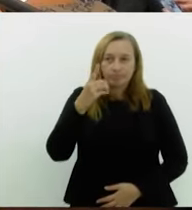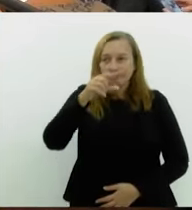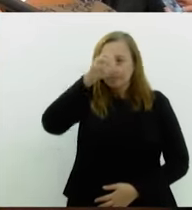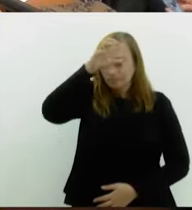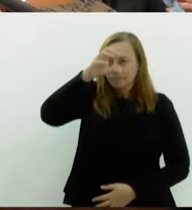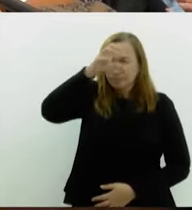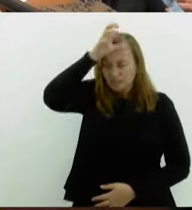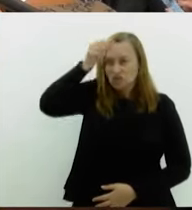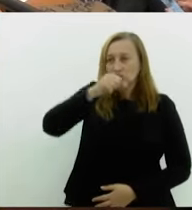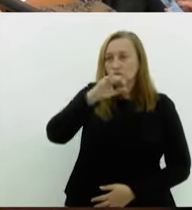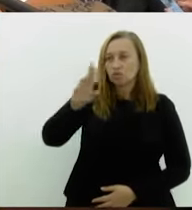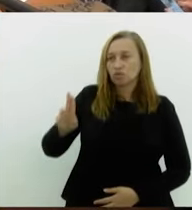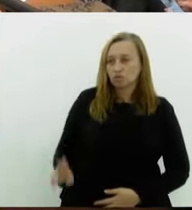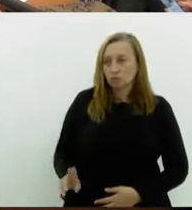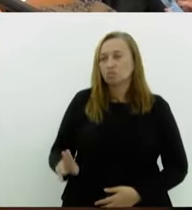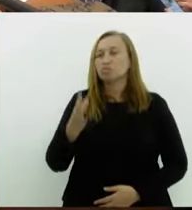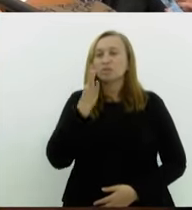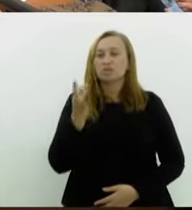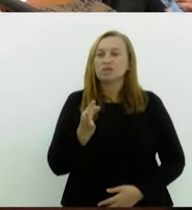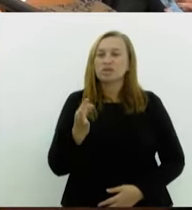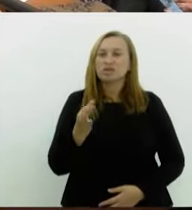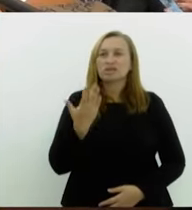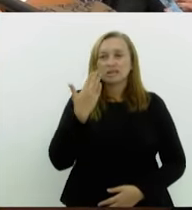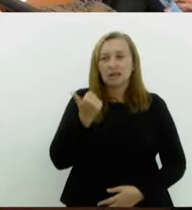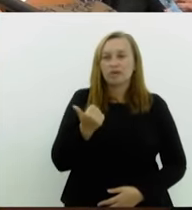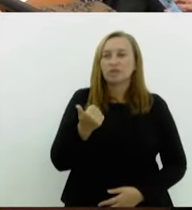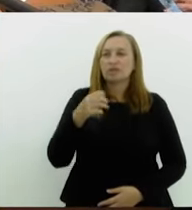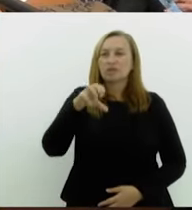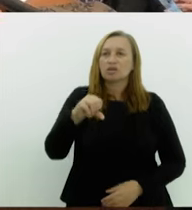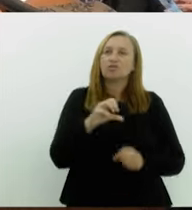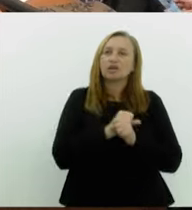Excelência tentou, porque já tem 9 anos,